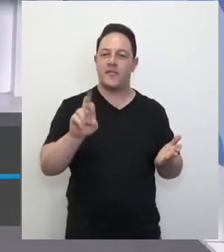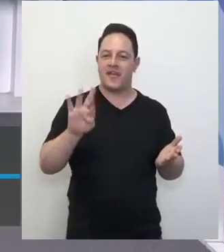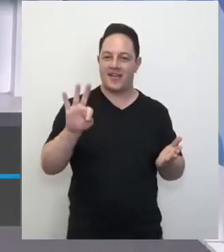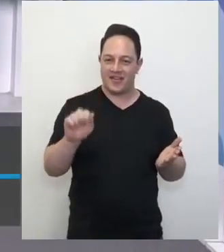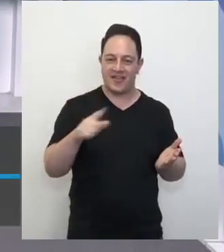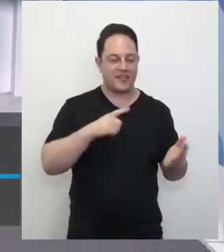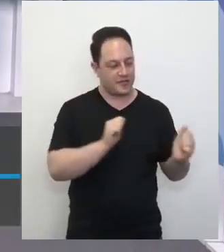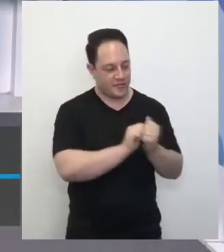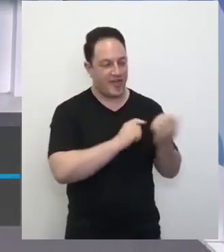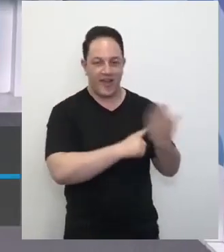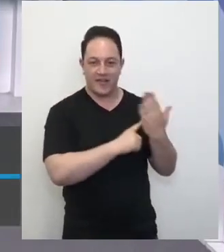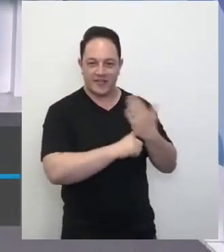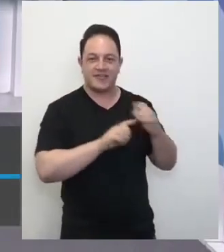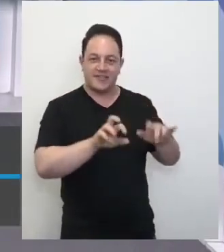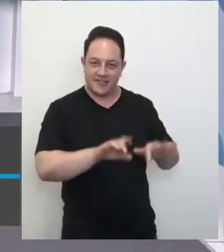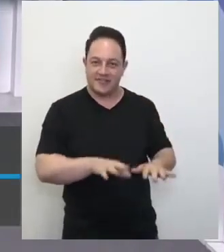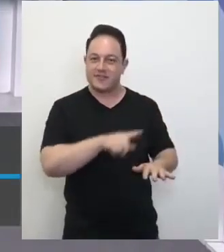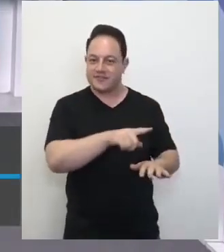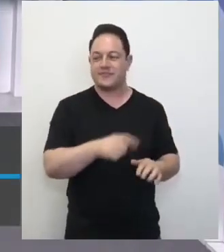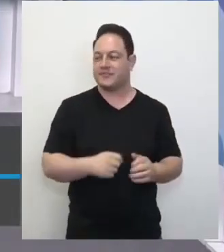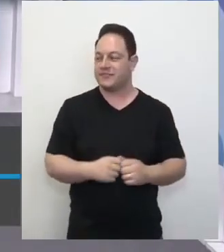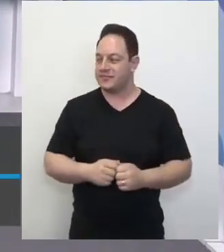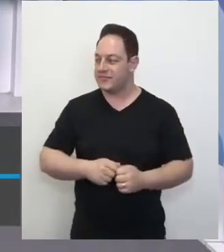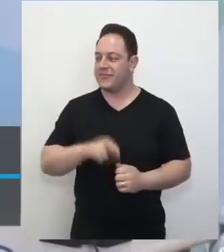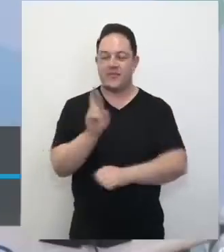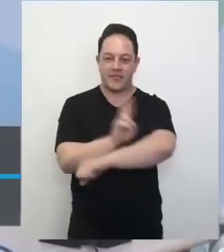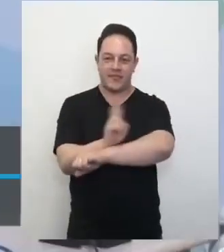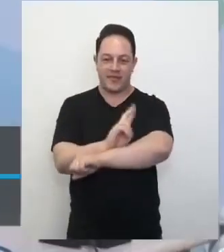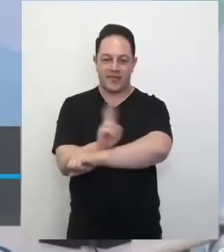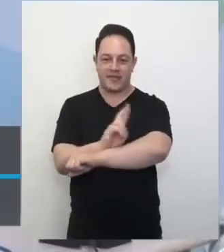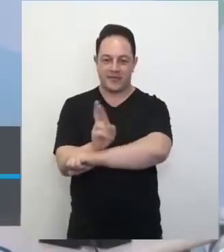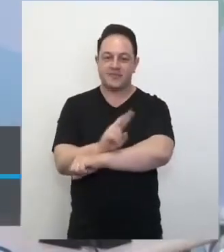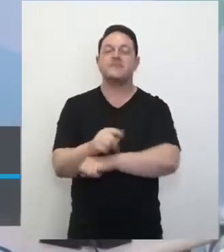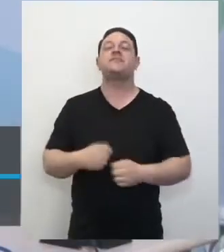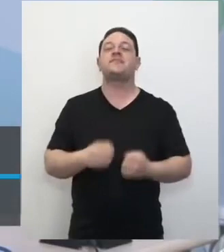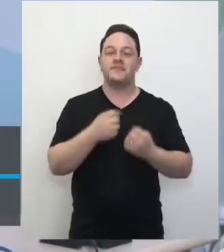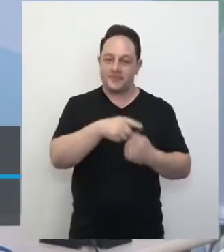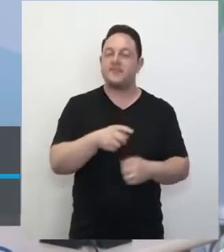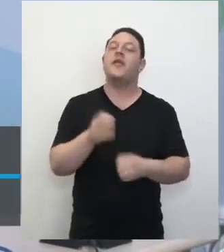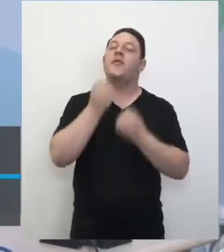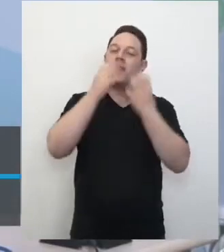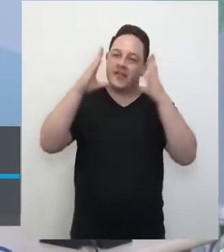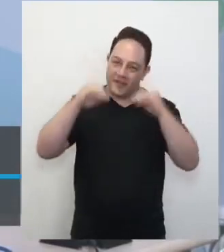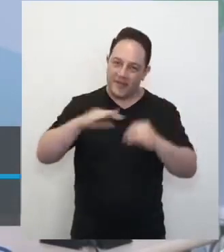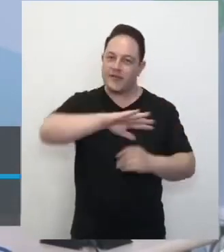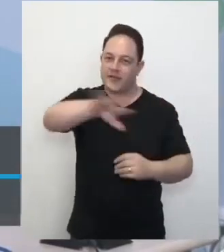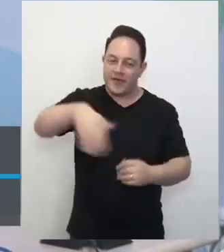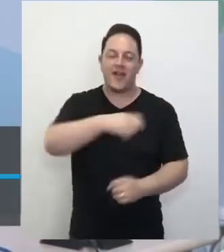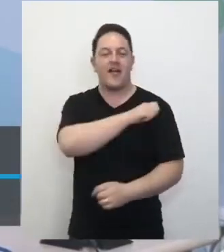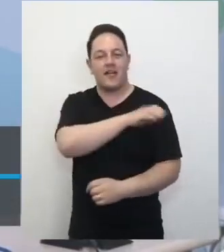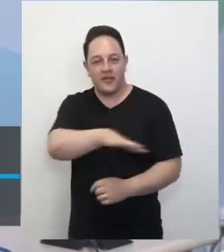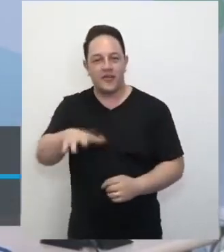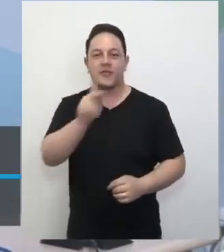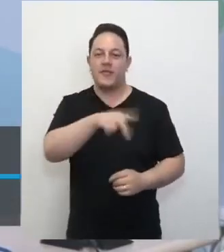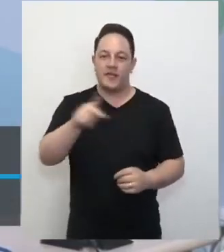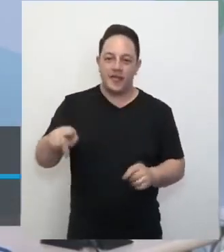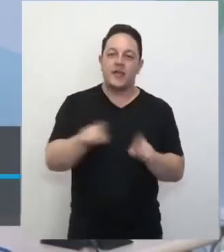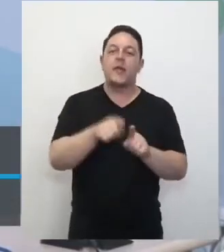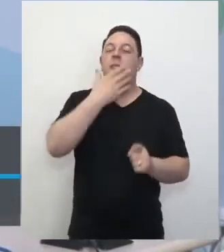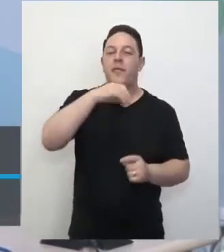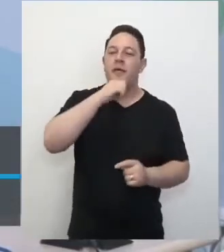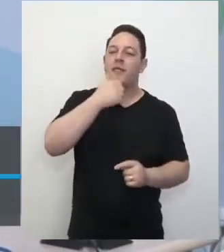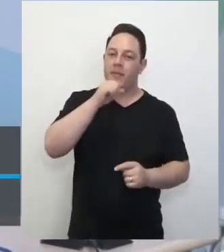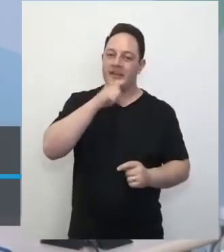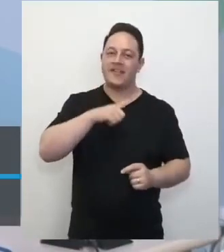no chat da sua aula boa noite que o Senhor Roberta Tudo bem boa noite para senhora Inês Boa noite alunos professores e pais Me acompanhe as nossas aulas